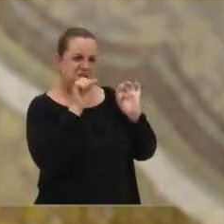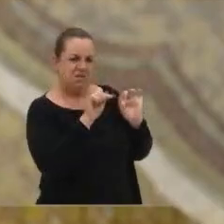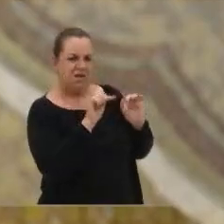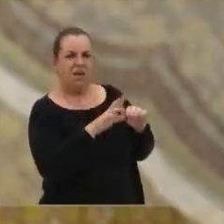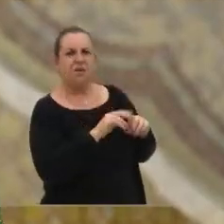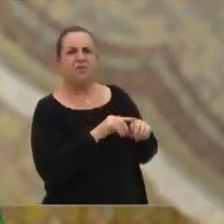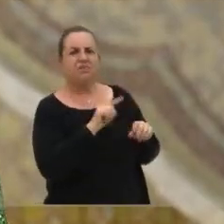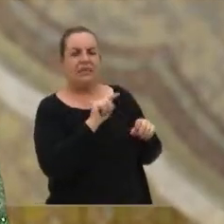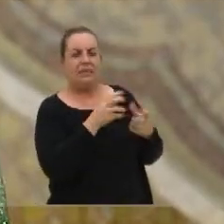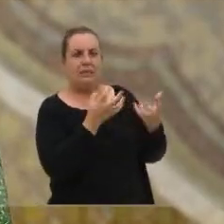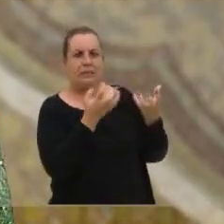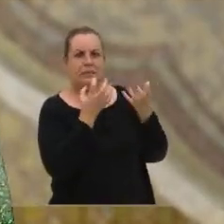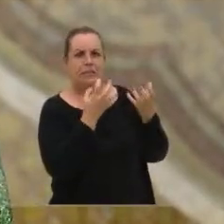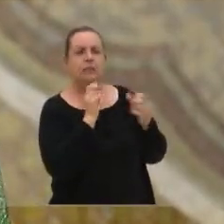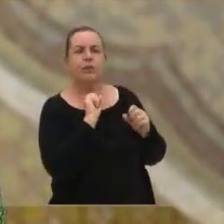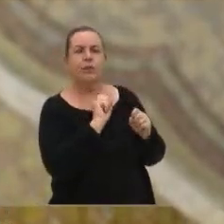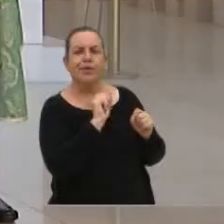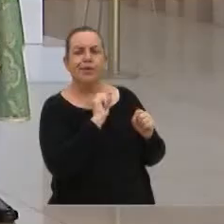aqueles que